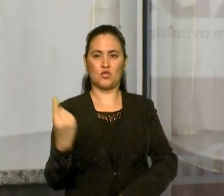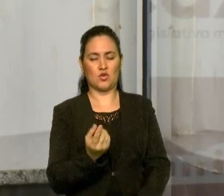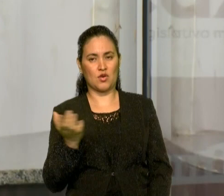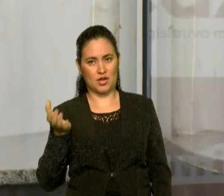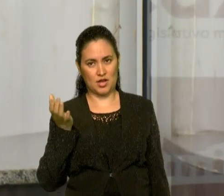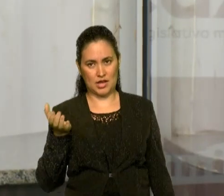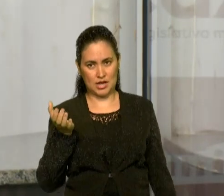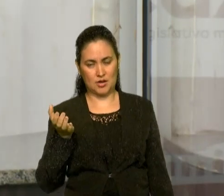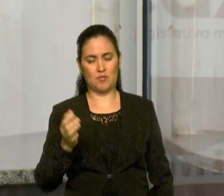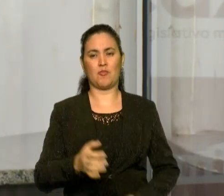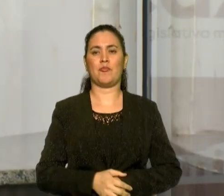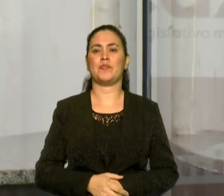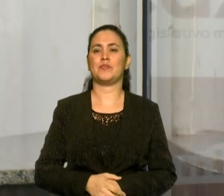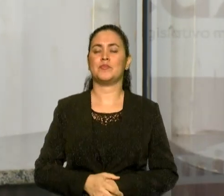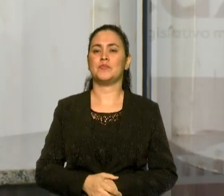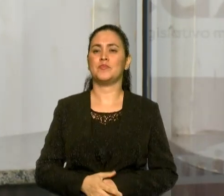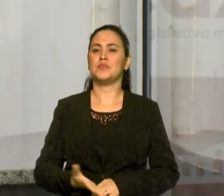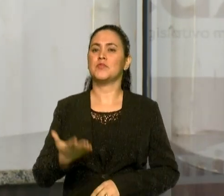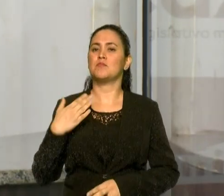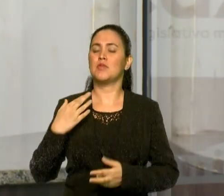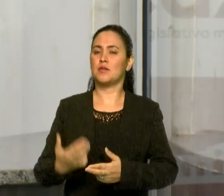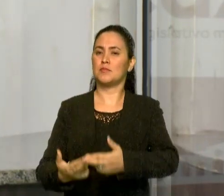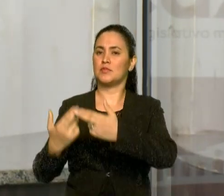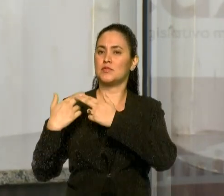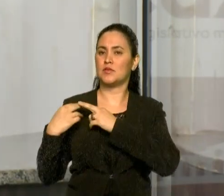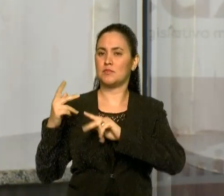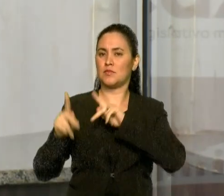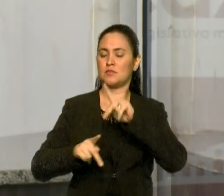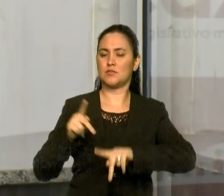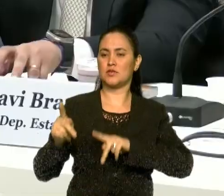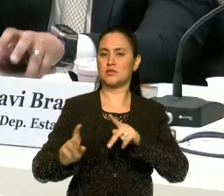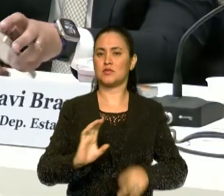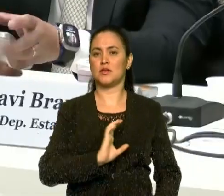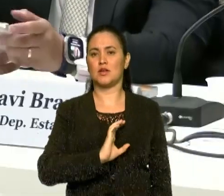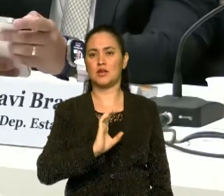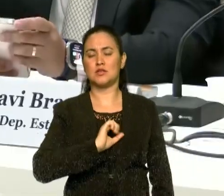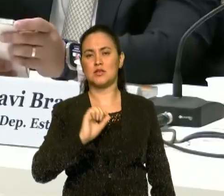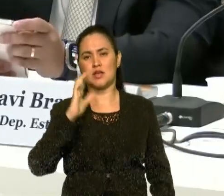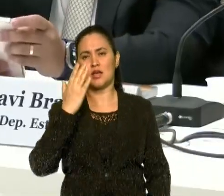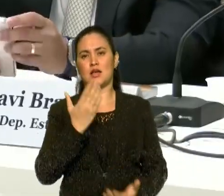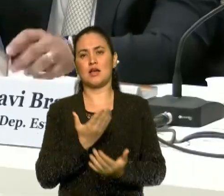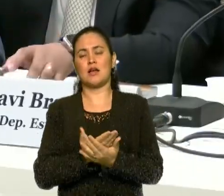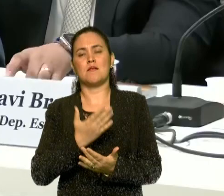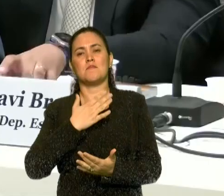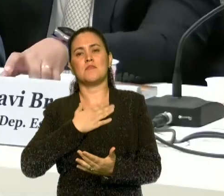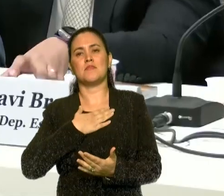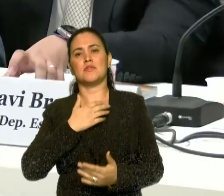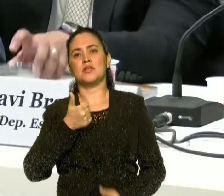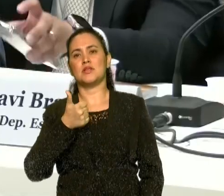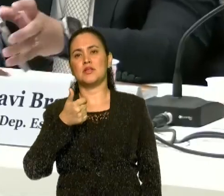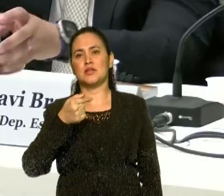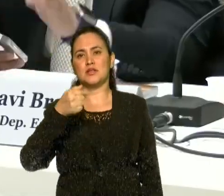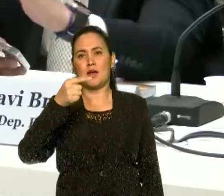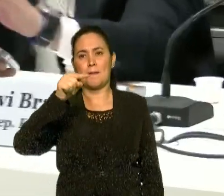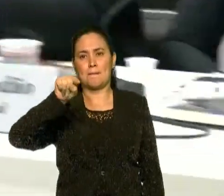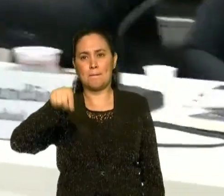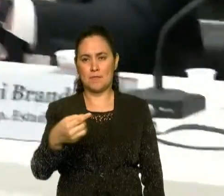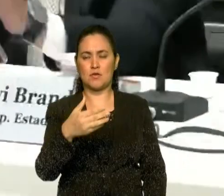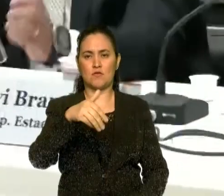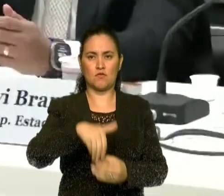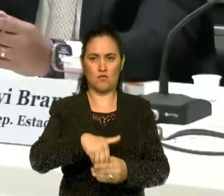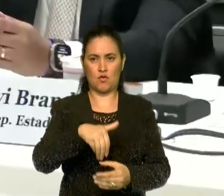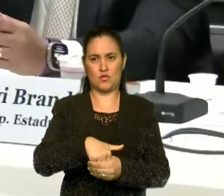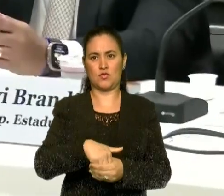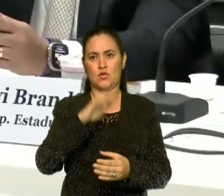reafirmar o meu compromisso com a população de Caxias, população que em mim confiou 17 mil votos de confiança e que assim me dei